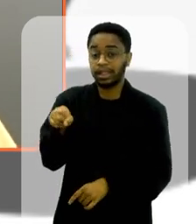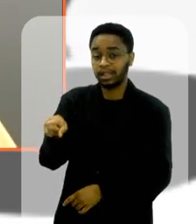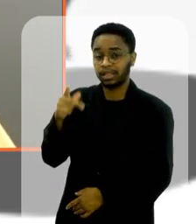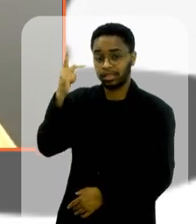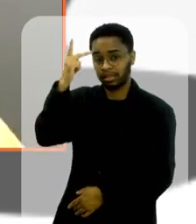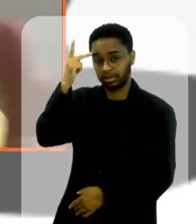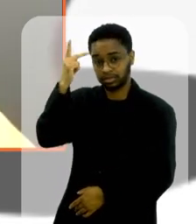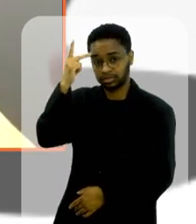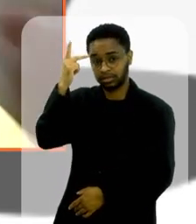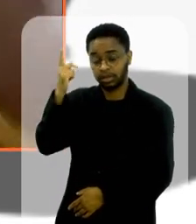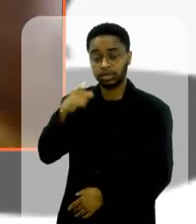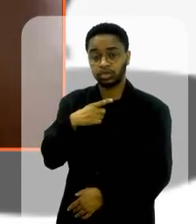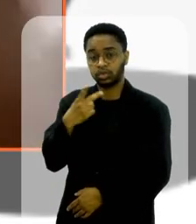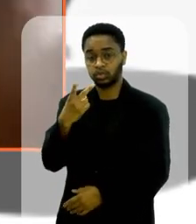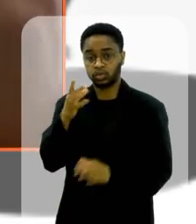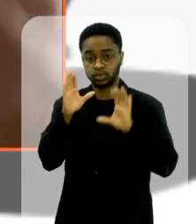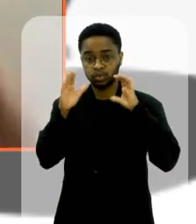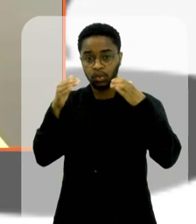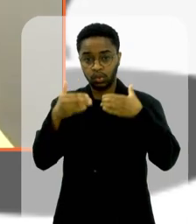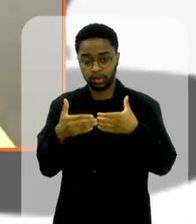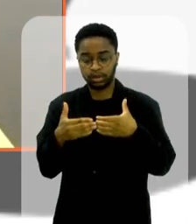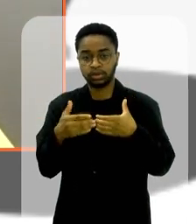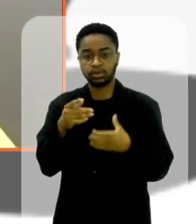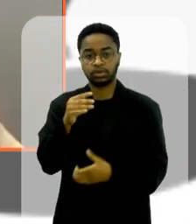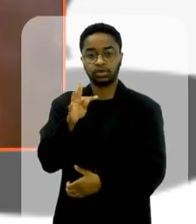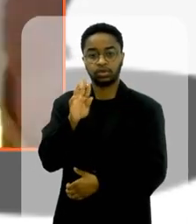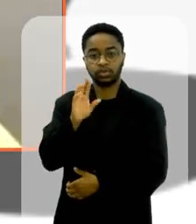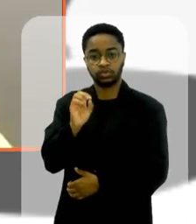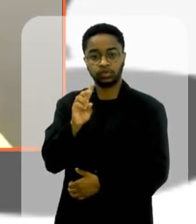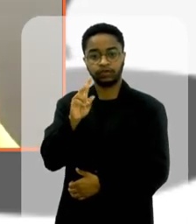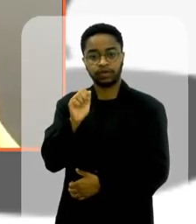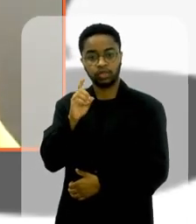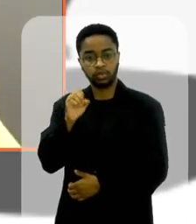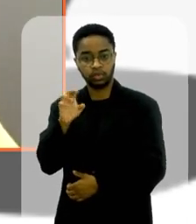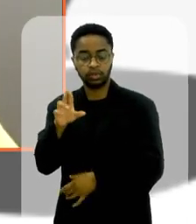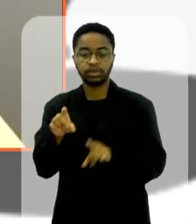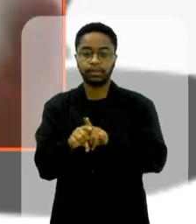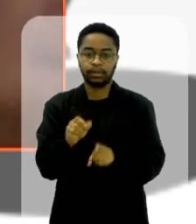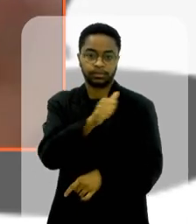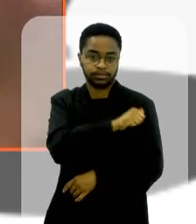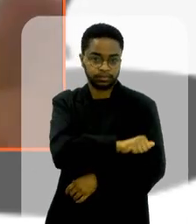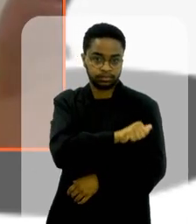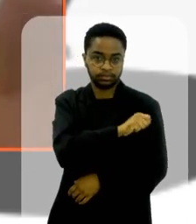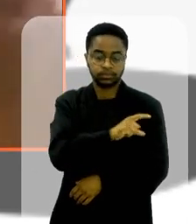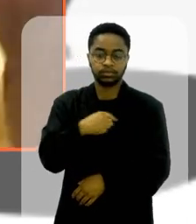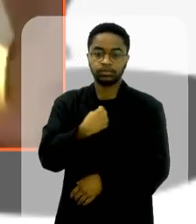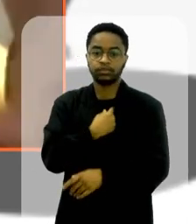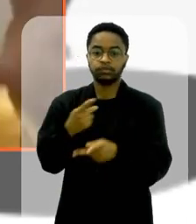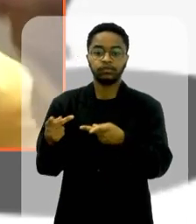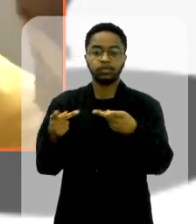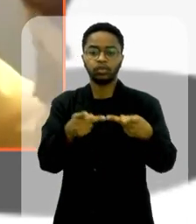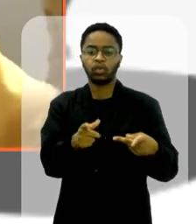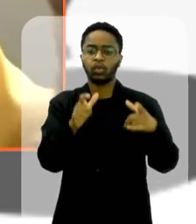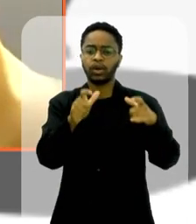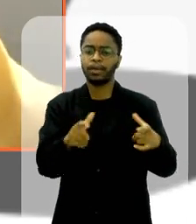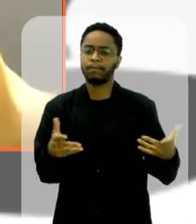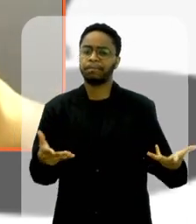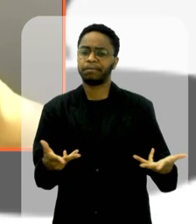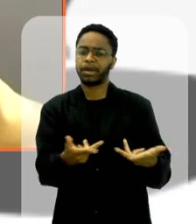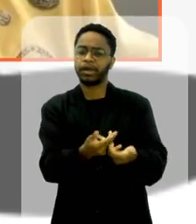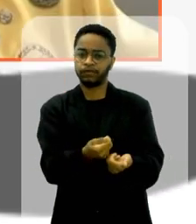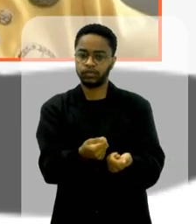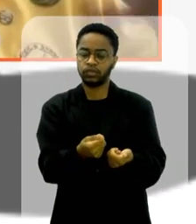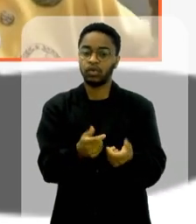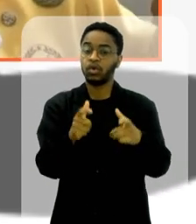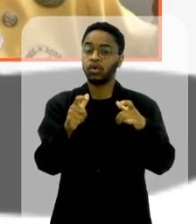Lá em São Paulo, dois congressos de trovadores, e fizemos aí no Rio de Janeiro também, num local